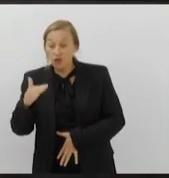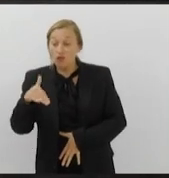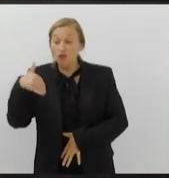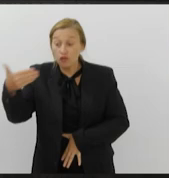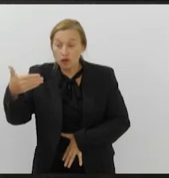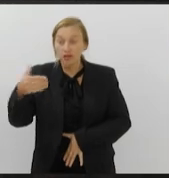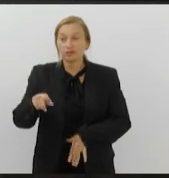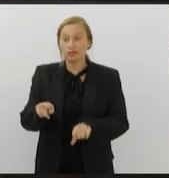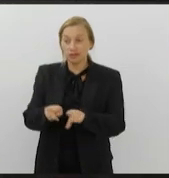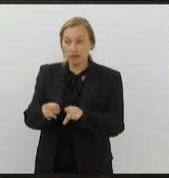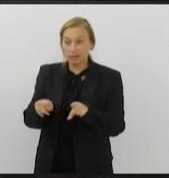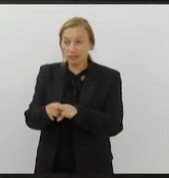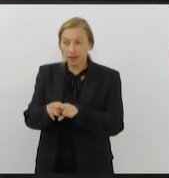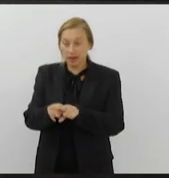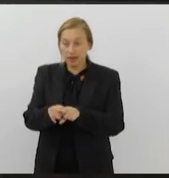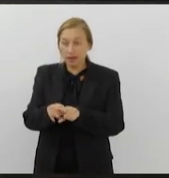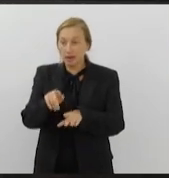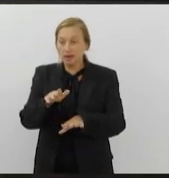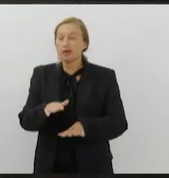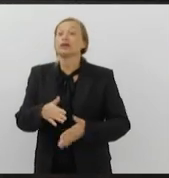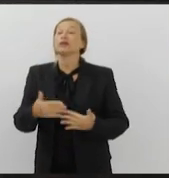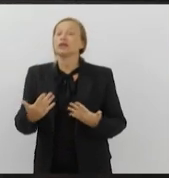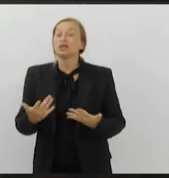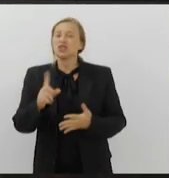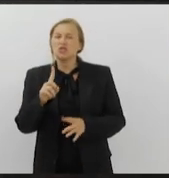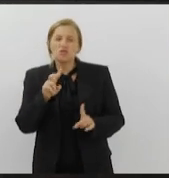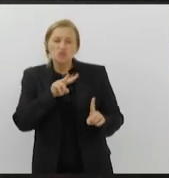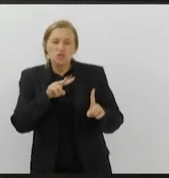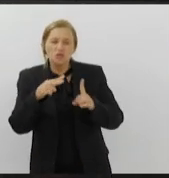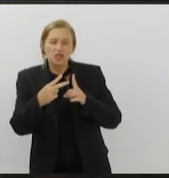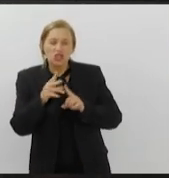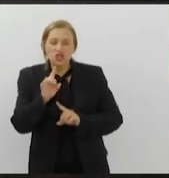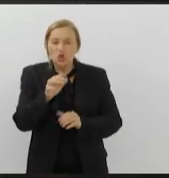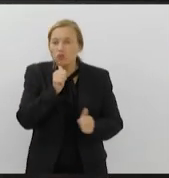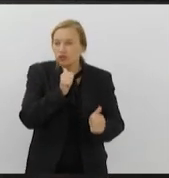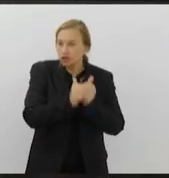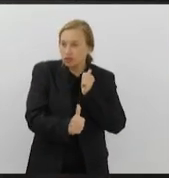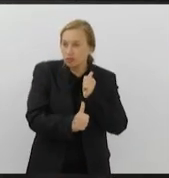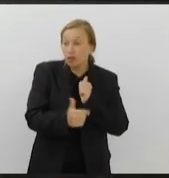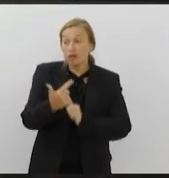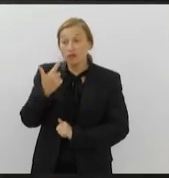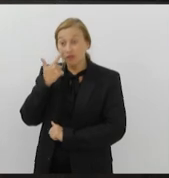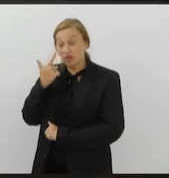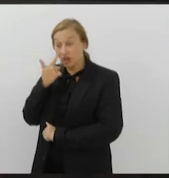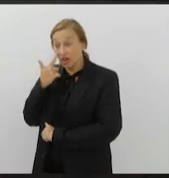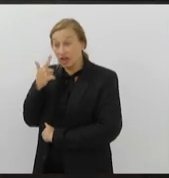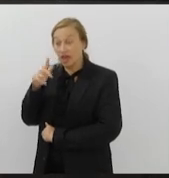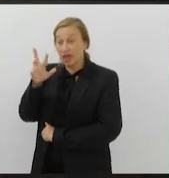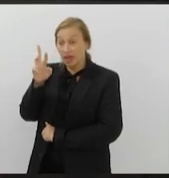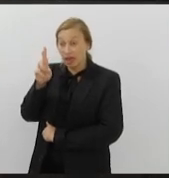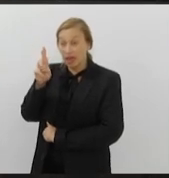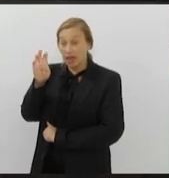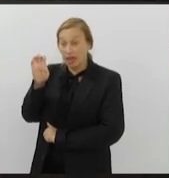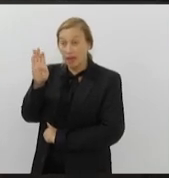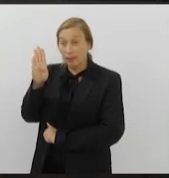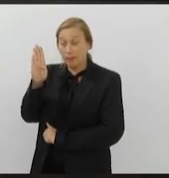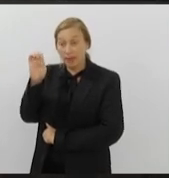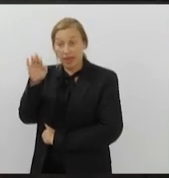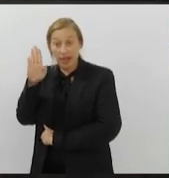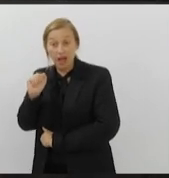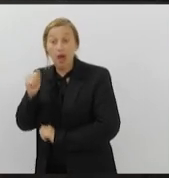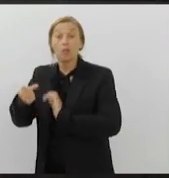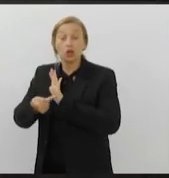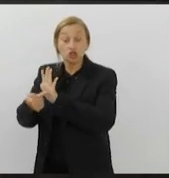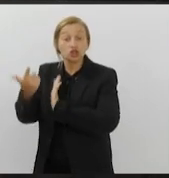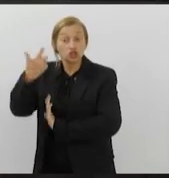periferias, para além do futebol, que não olhe só o futebol. Está aí a Rebeca mostrando, mais uma vez, que a gente